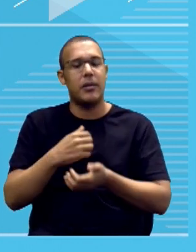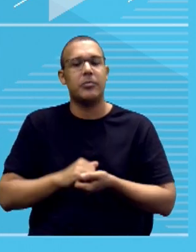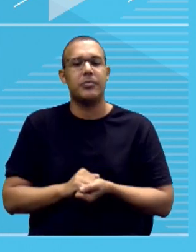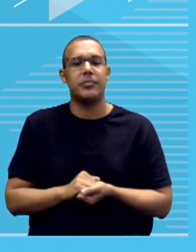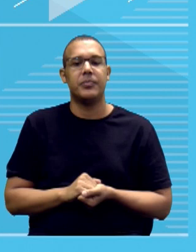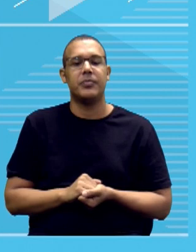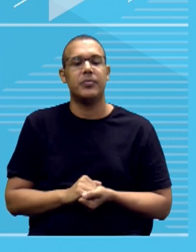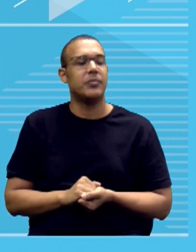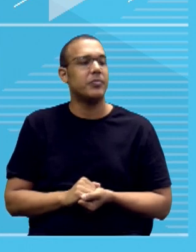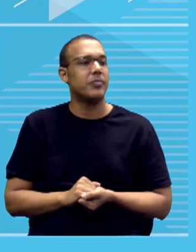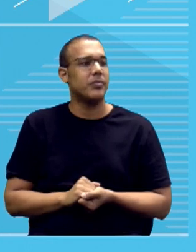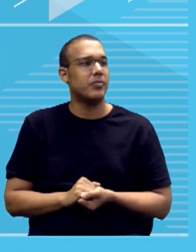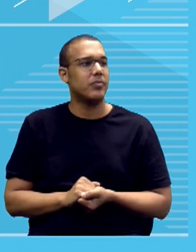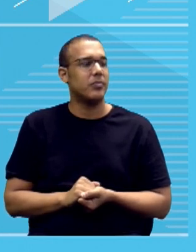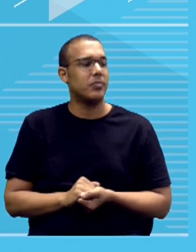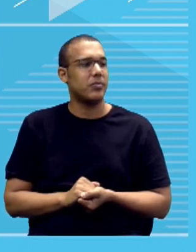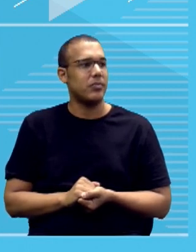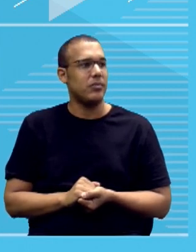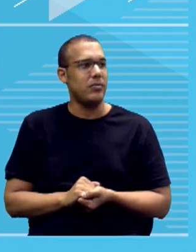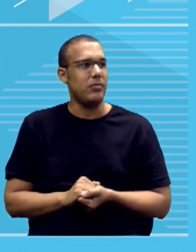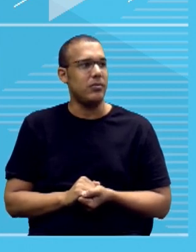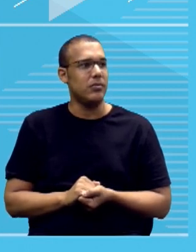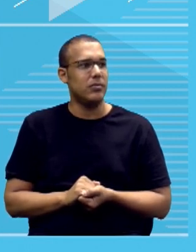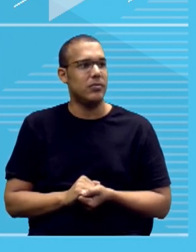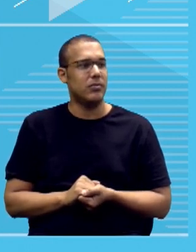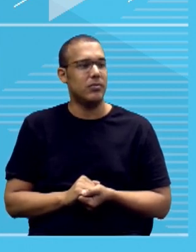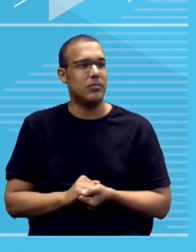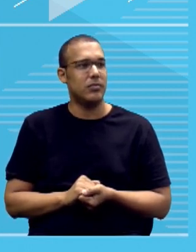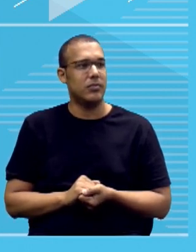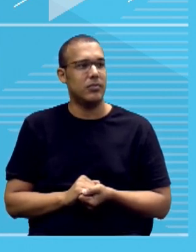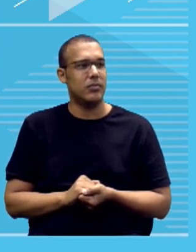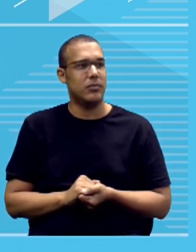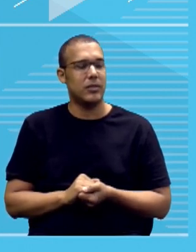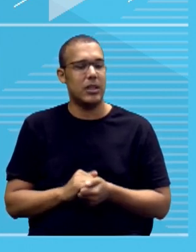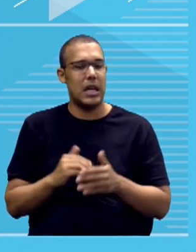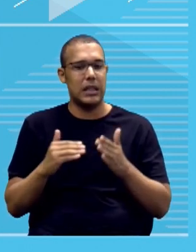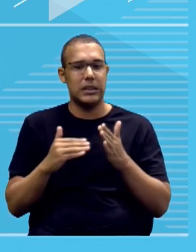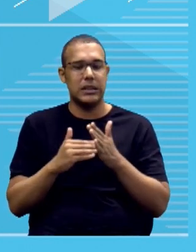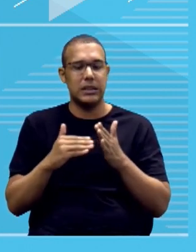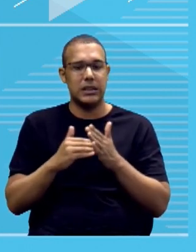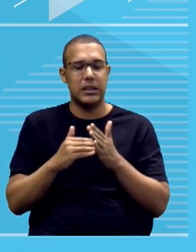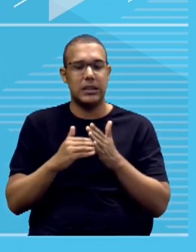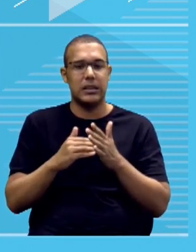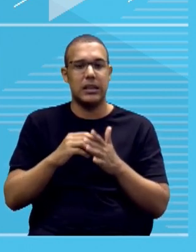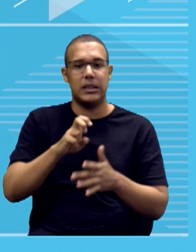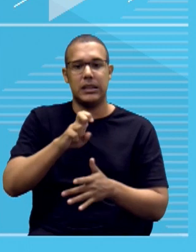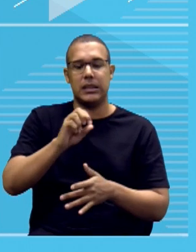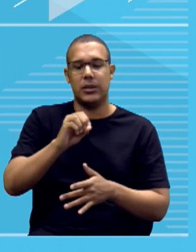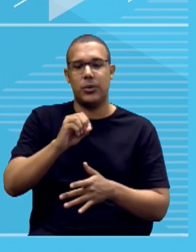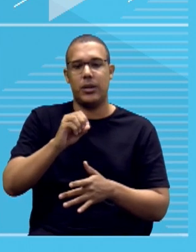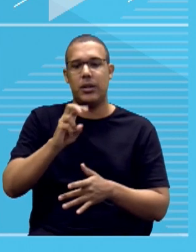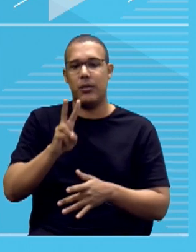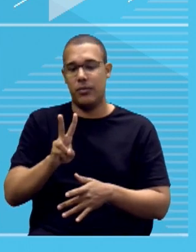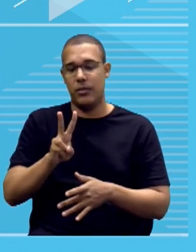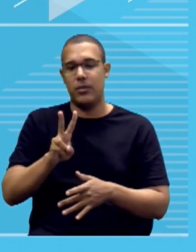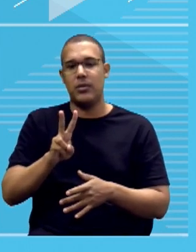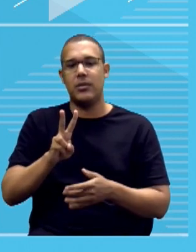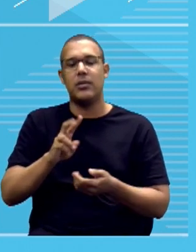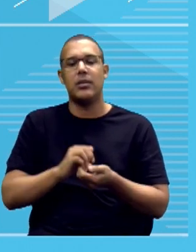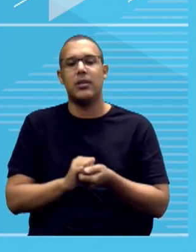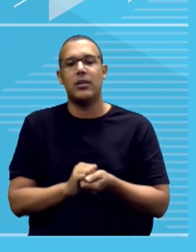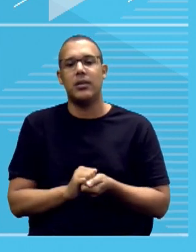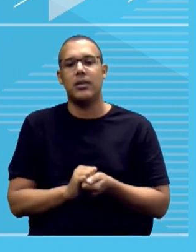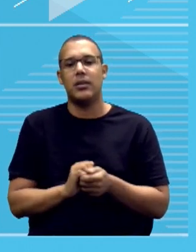explicar novamente. Ele falou que a resistência interna do cidadão é de 50 volts. E falou também que tem um